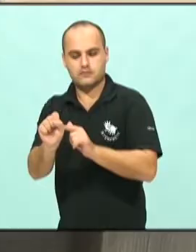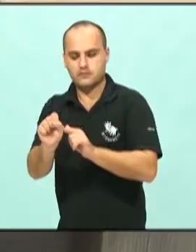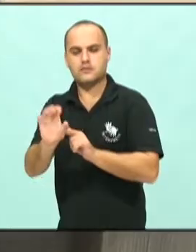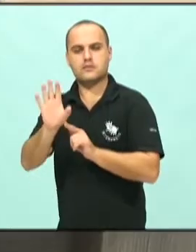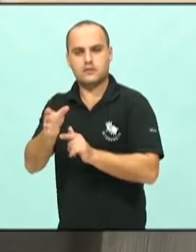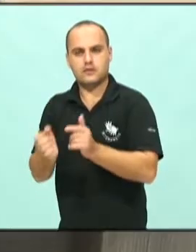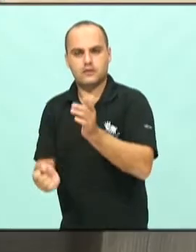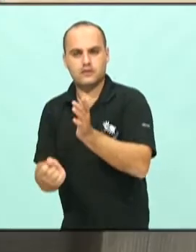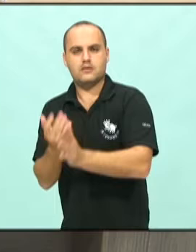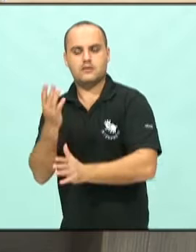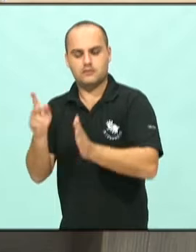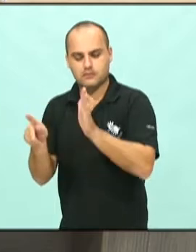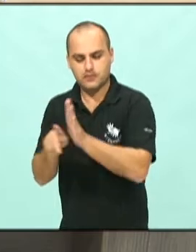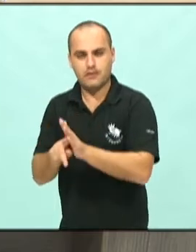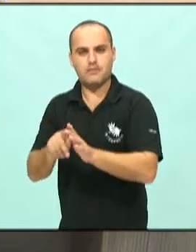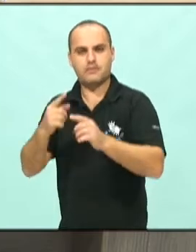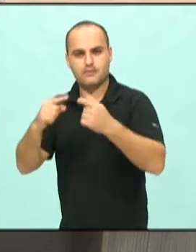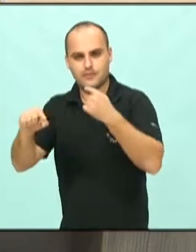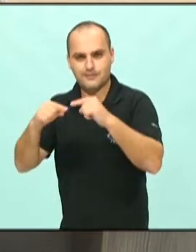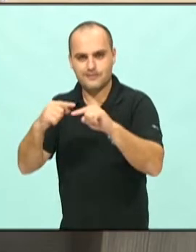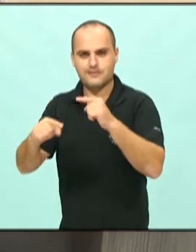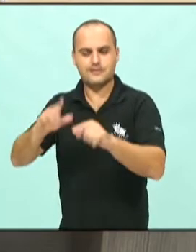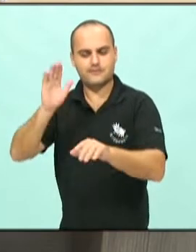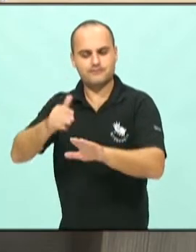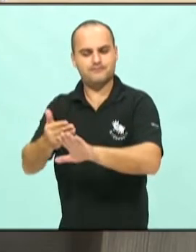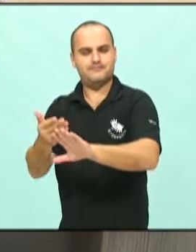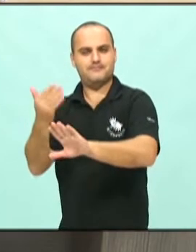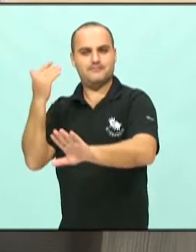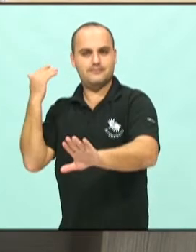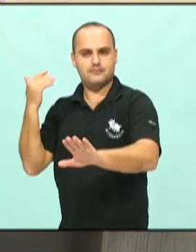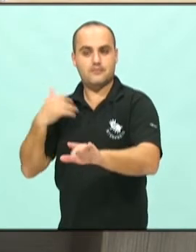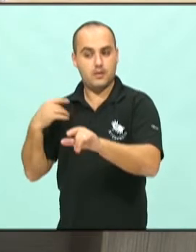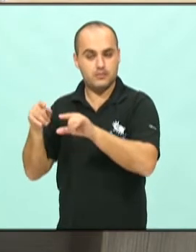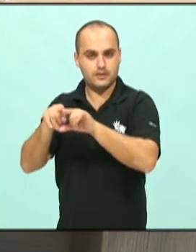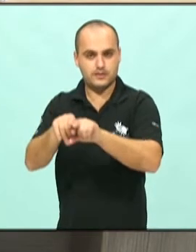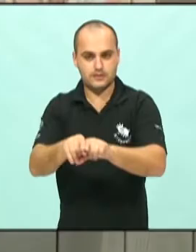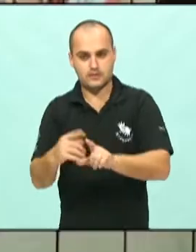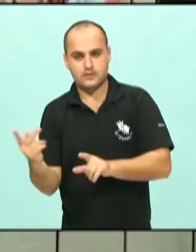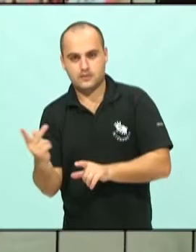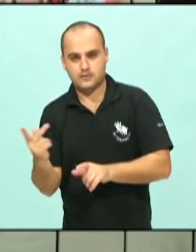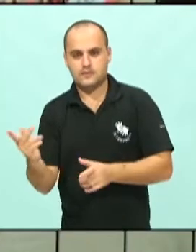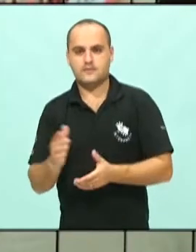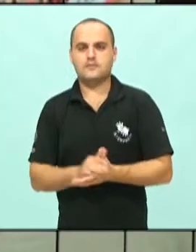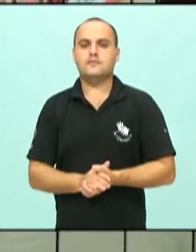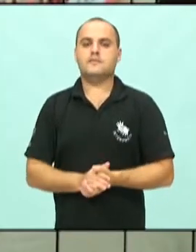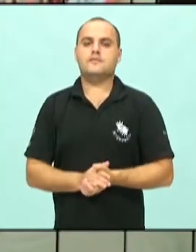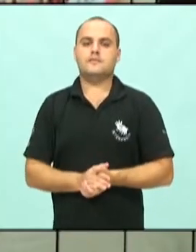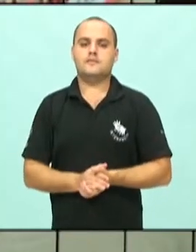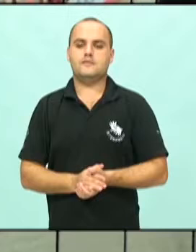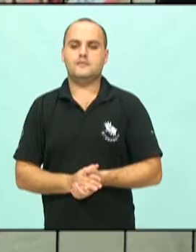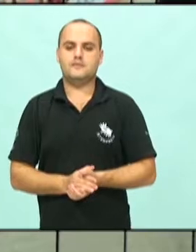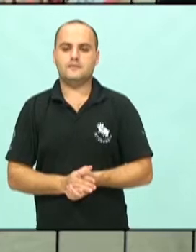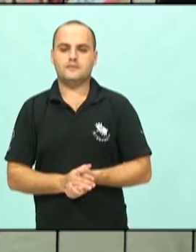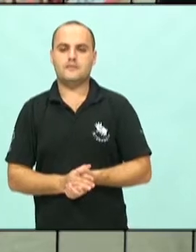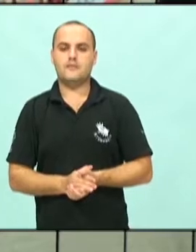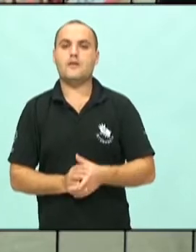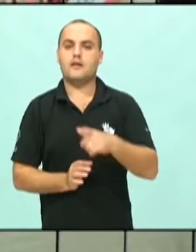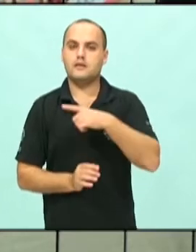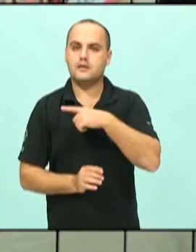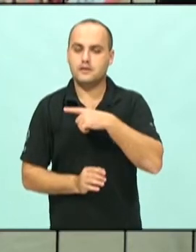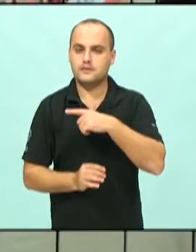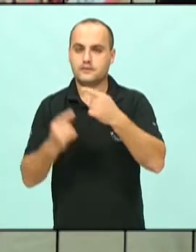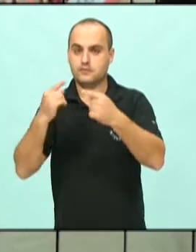disco da Giana Serve, já tinha sido gravada no disco Casa, parceria minha com o V. E teve também